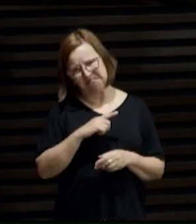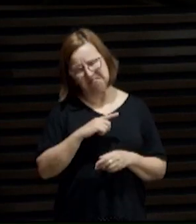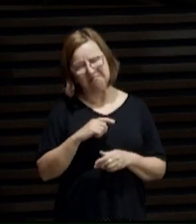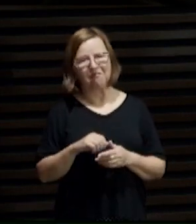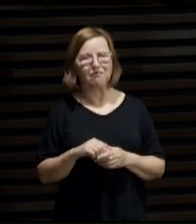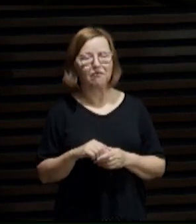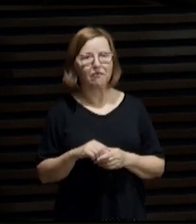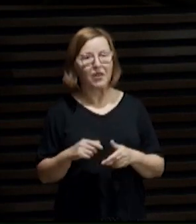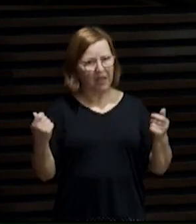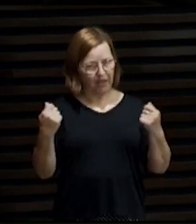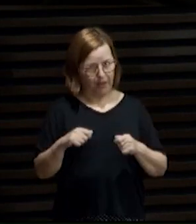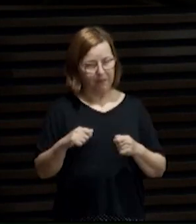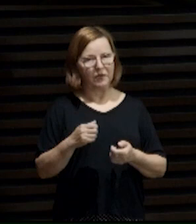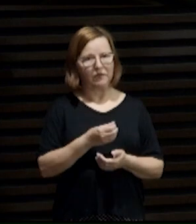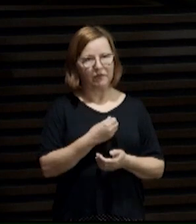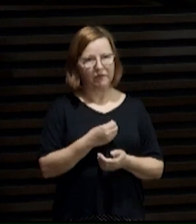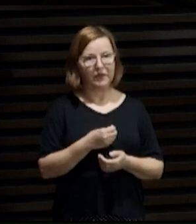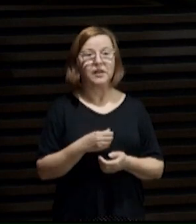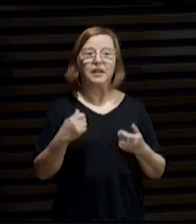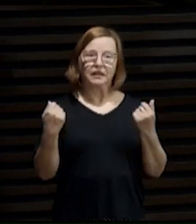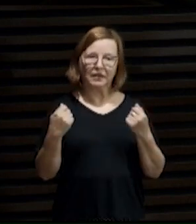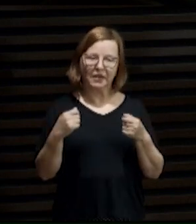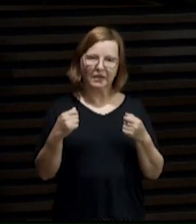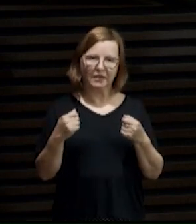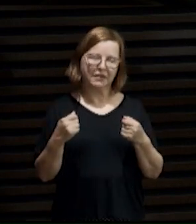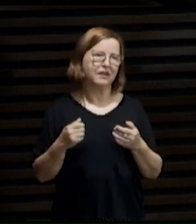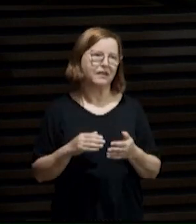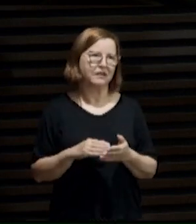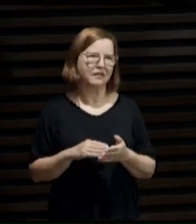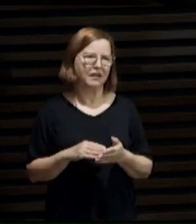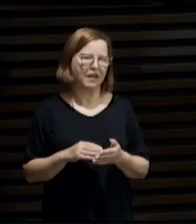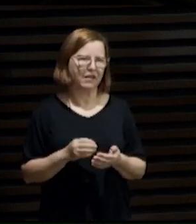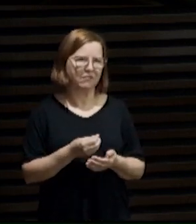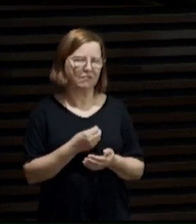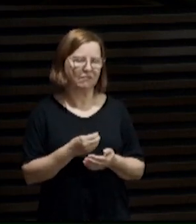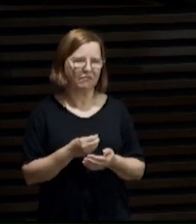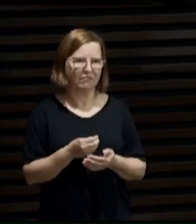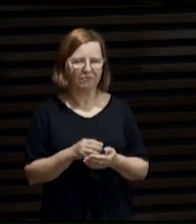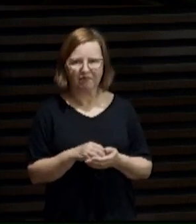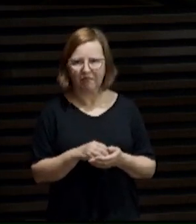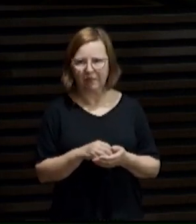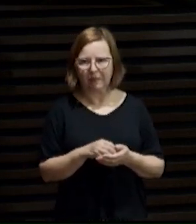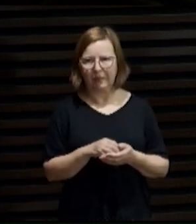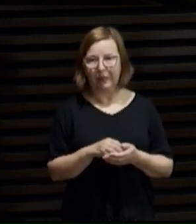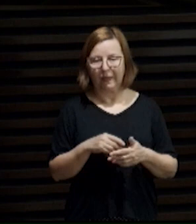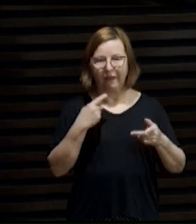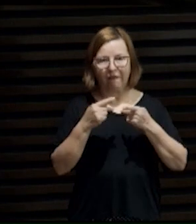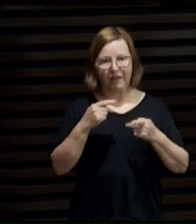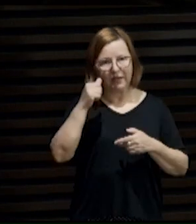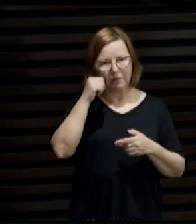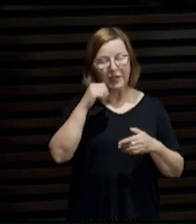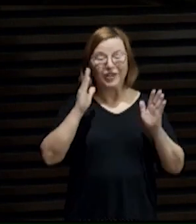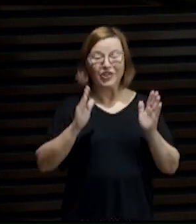Não é só possível, é necessário. Lembre-se do que o apóstolo Paulo diz na primeira carta aos Coríntios, capítulo 7, em relação às mulheres já